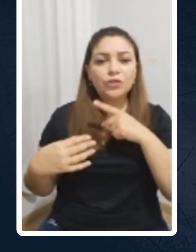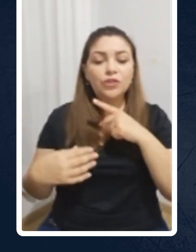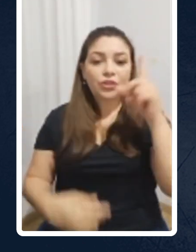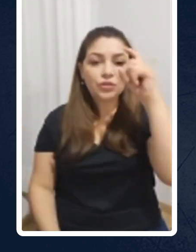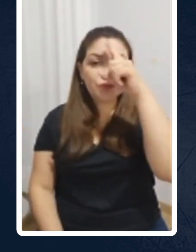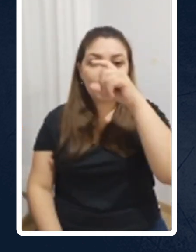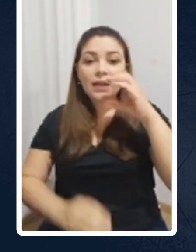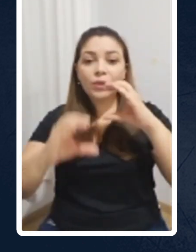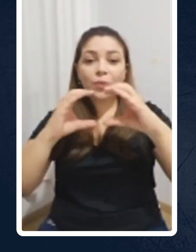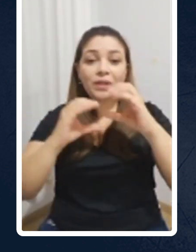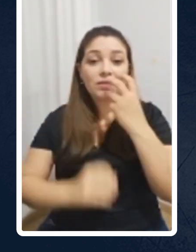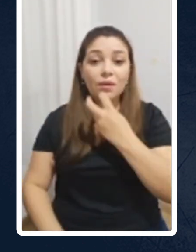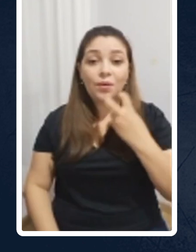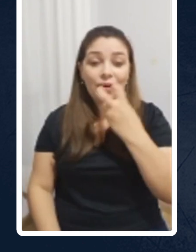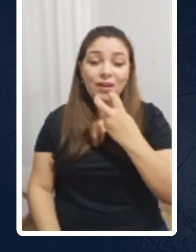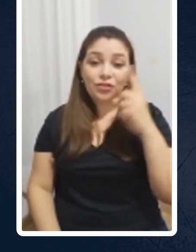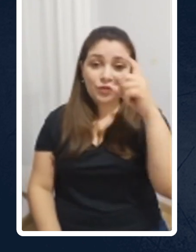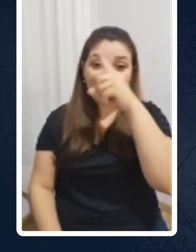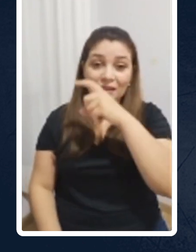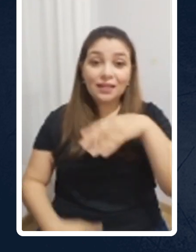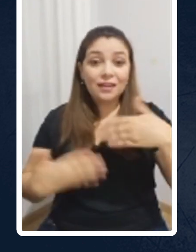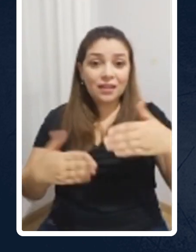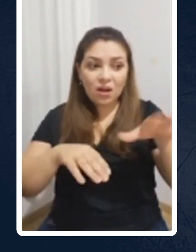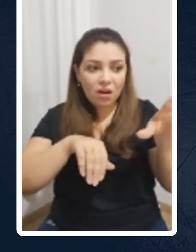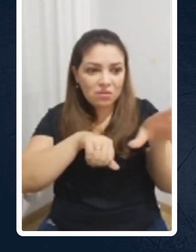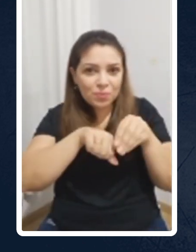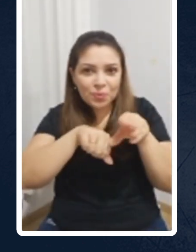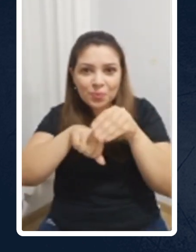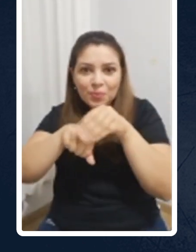E imediatamente eles assimilaram Libras.